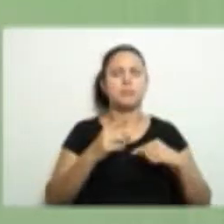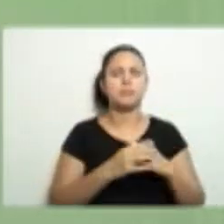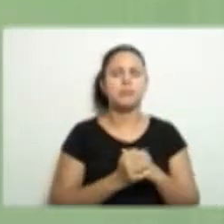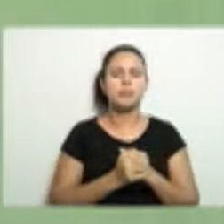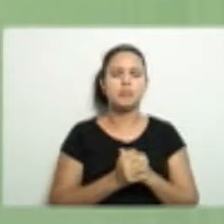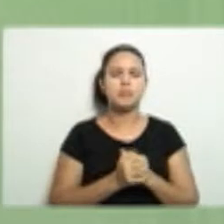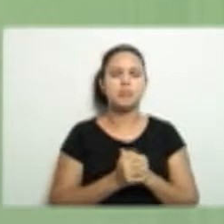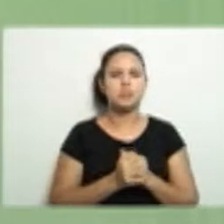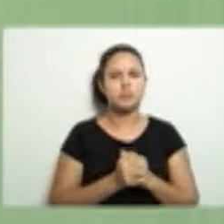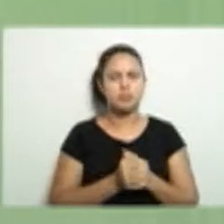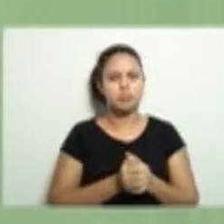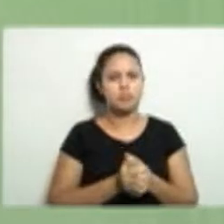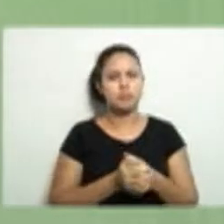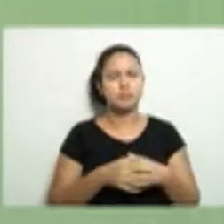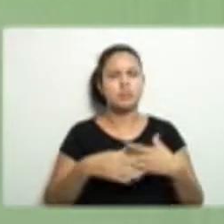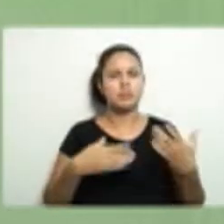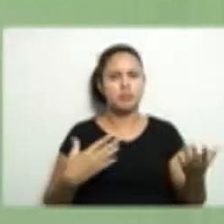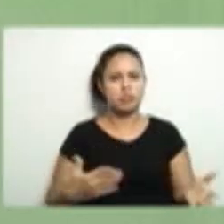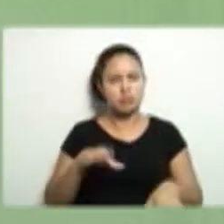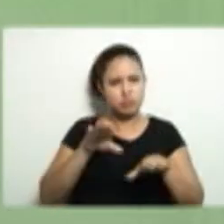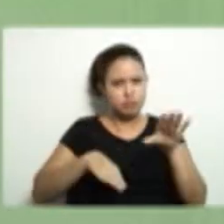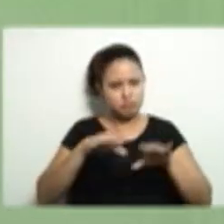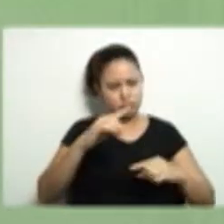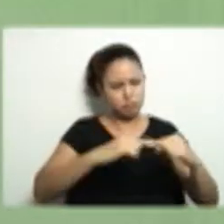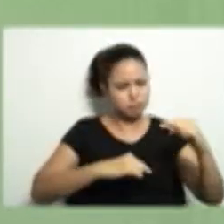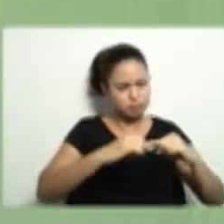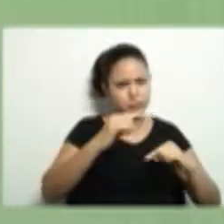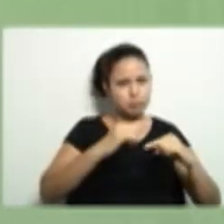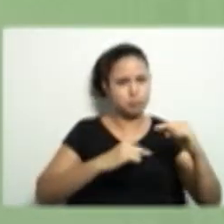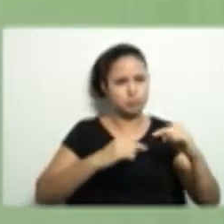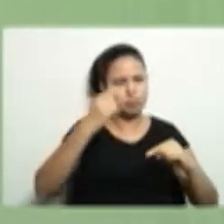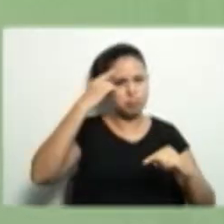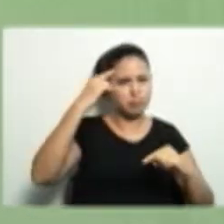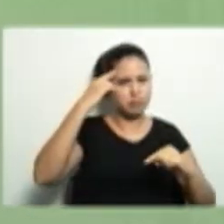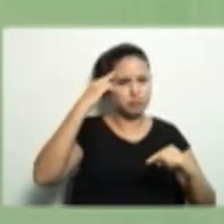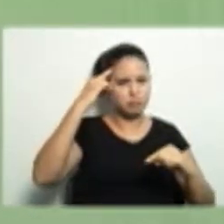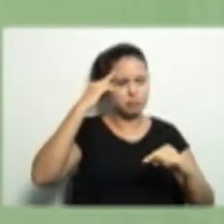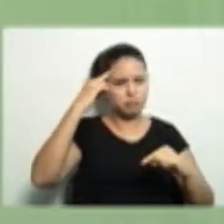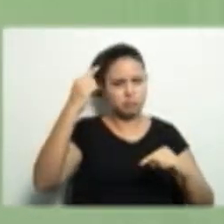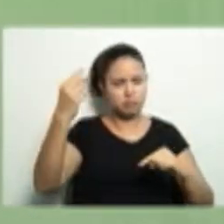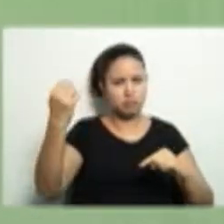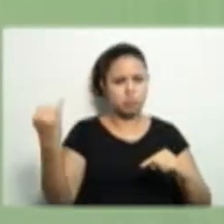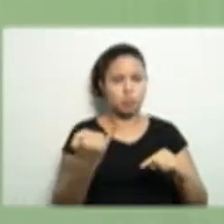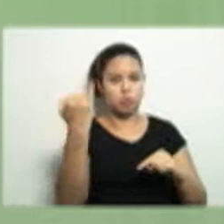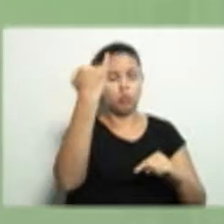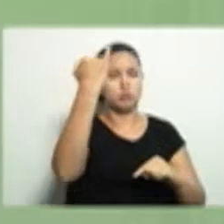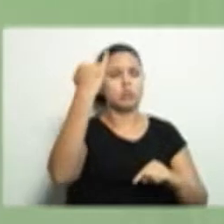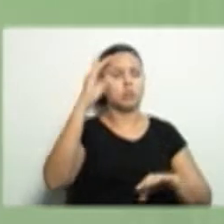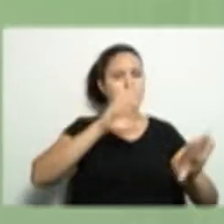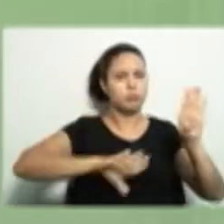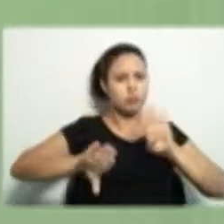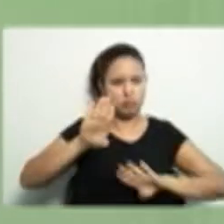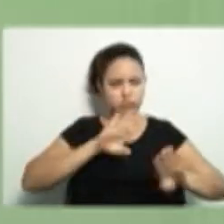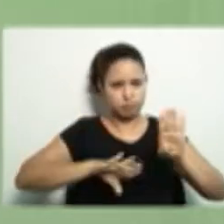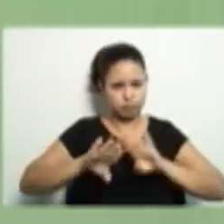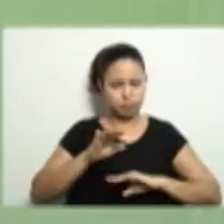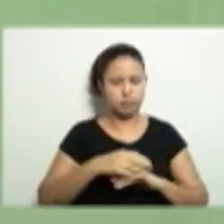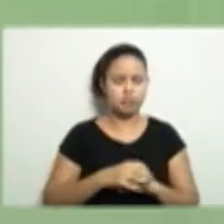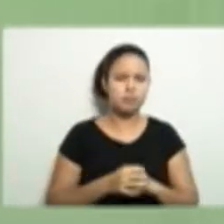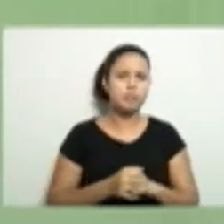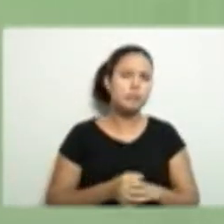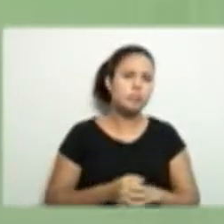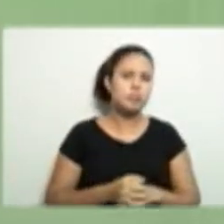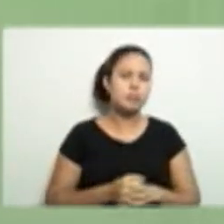costumam produzir produtos com elevado grau de padronização, sendo qualquer diferenciação pouca ou não